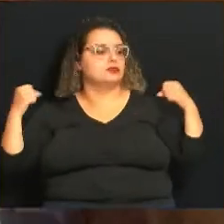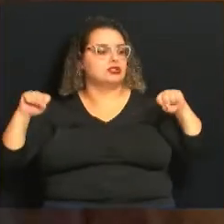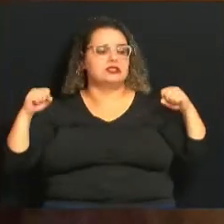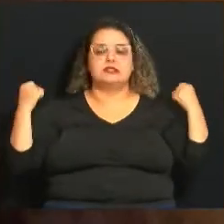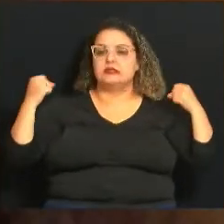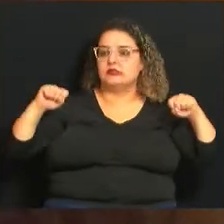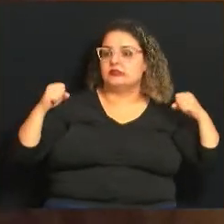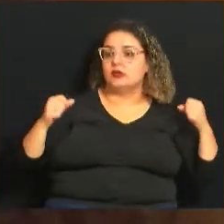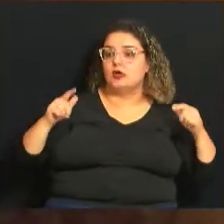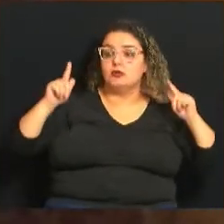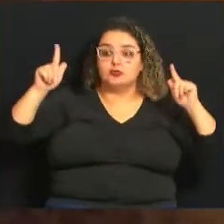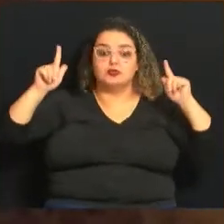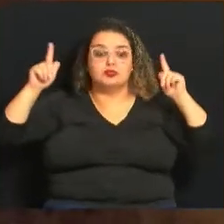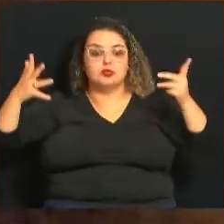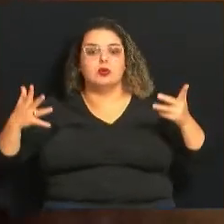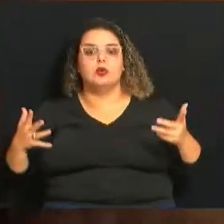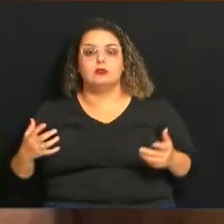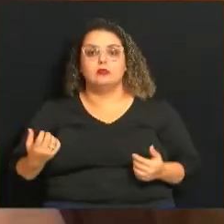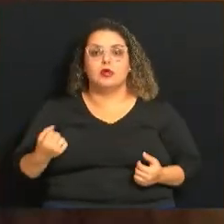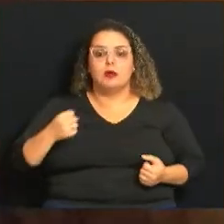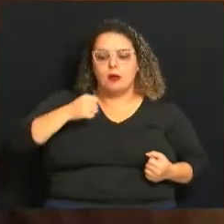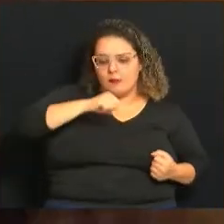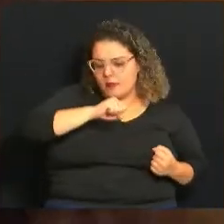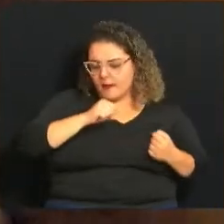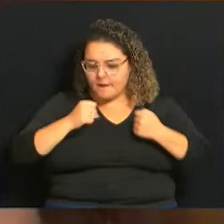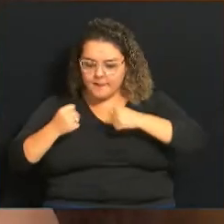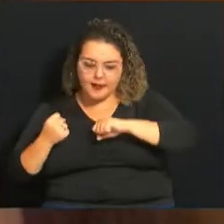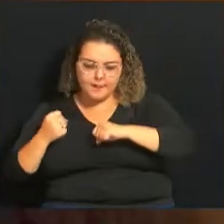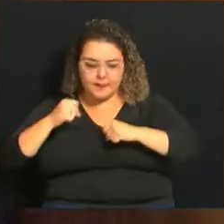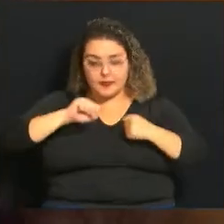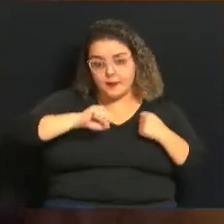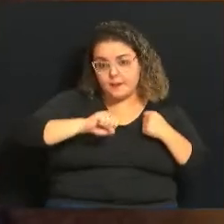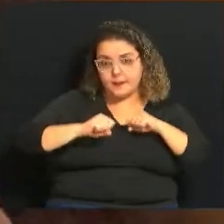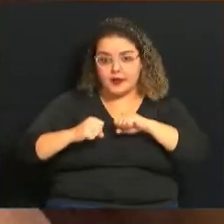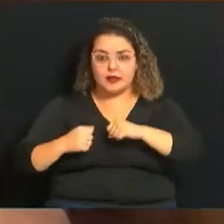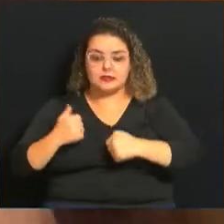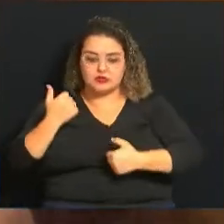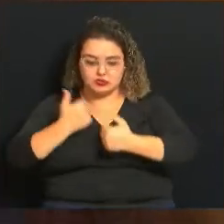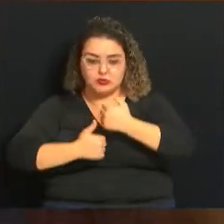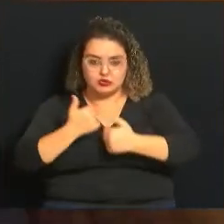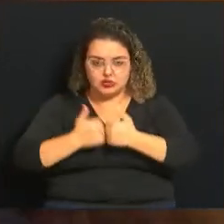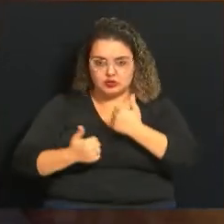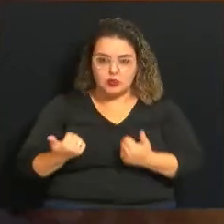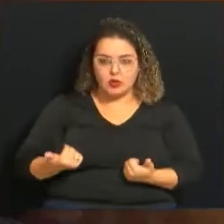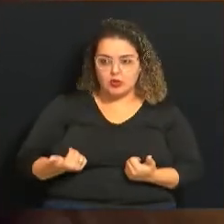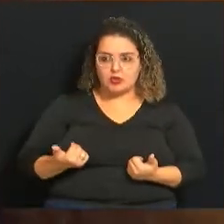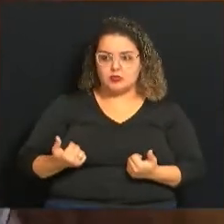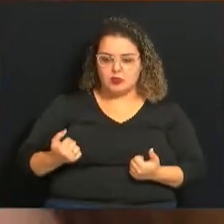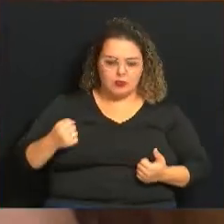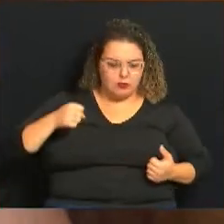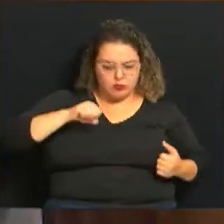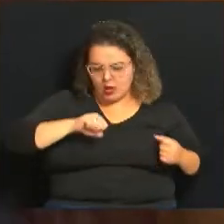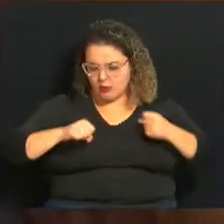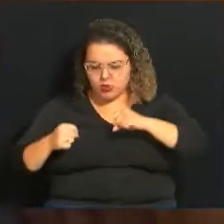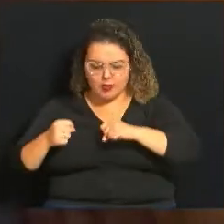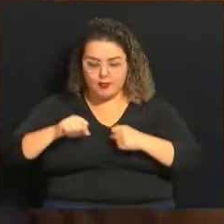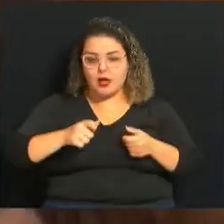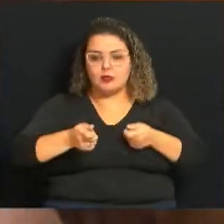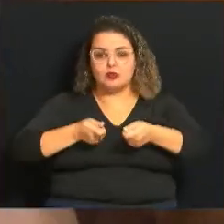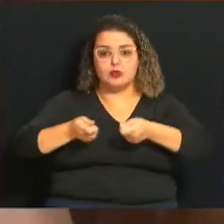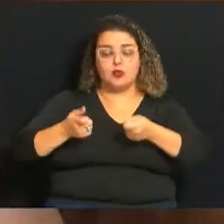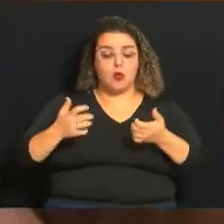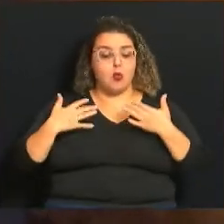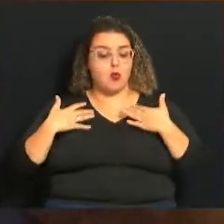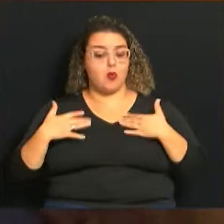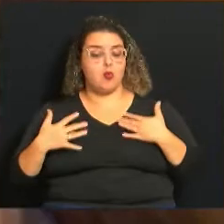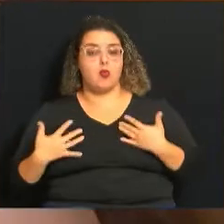gente atrás das lutas, né? Então se encontrando numa atividade que trabalha também a agressividade, o controle, o corpo,